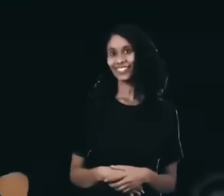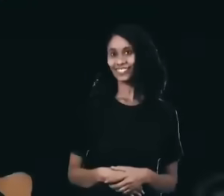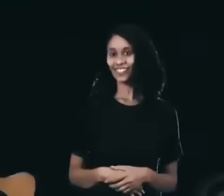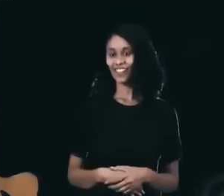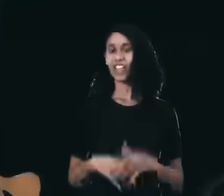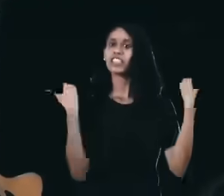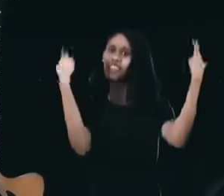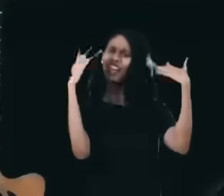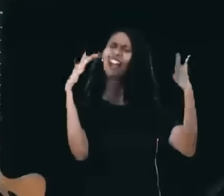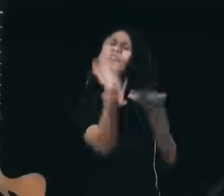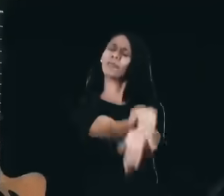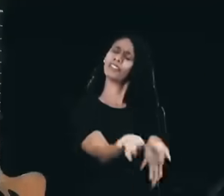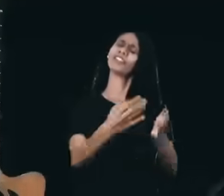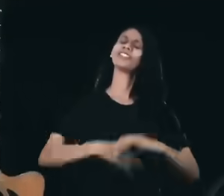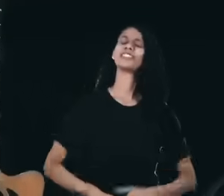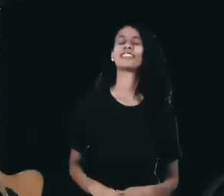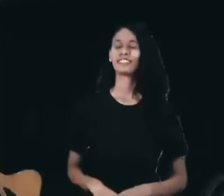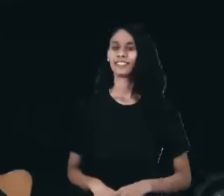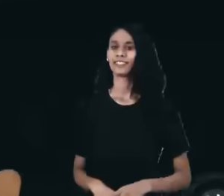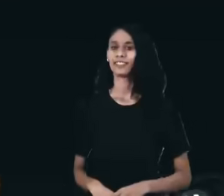Celebra aí.